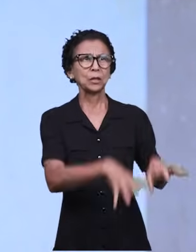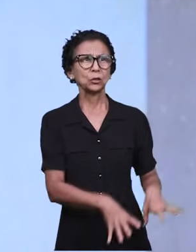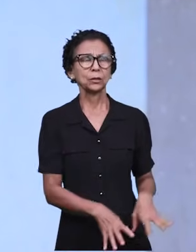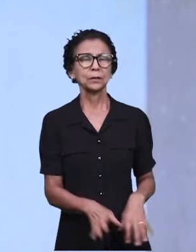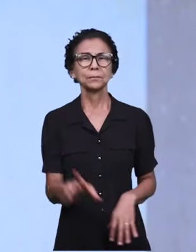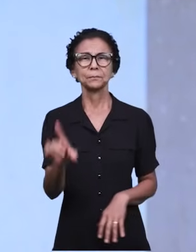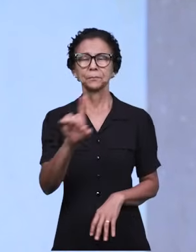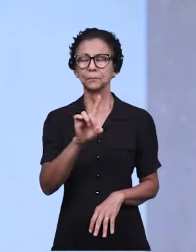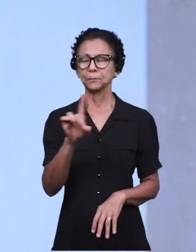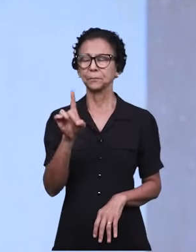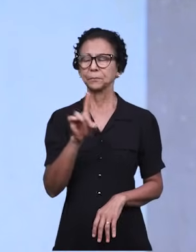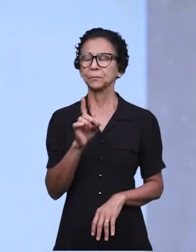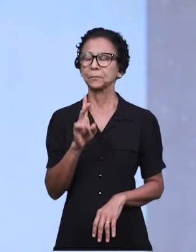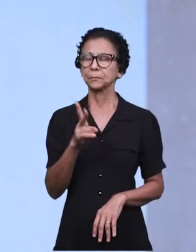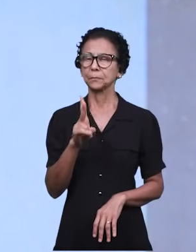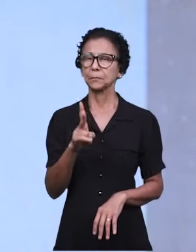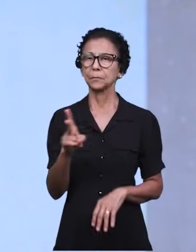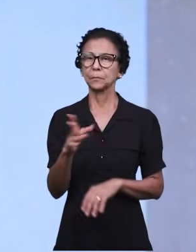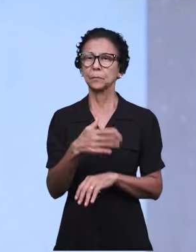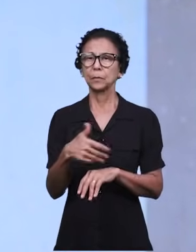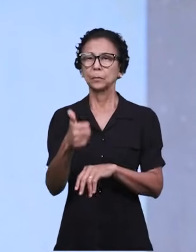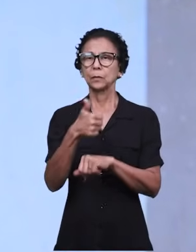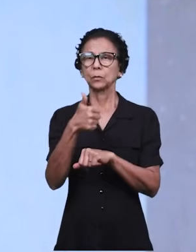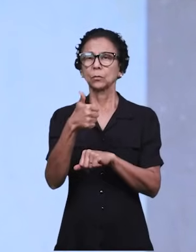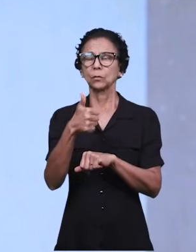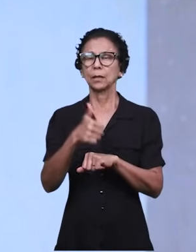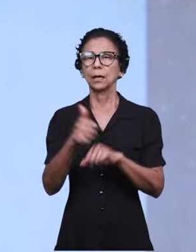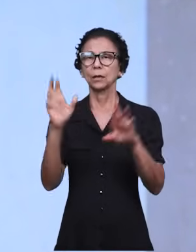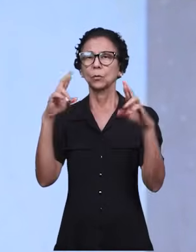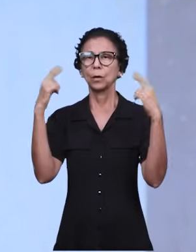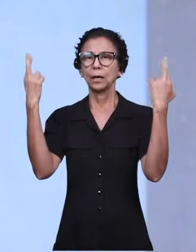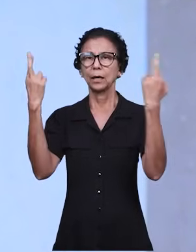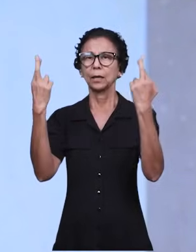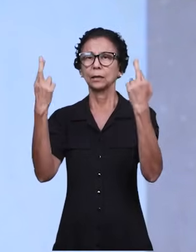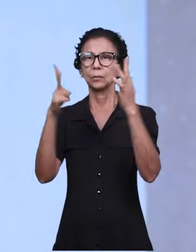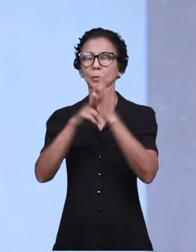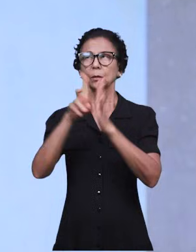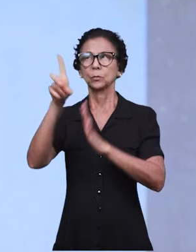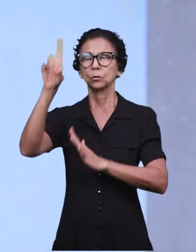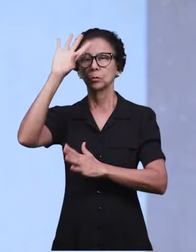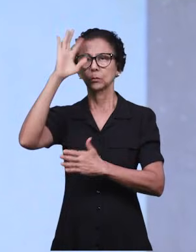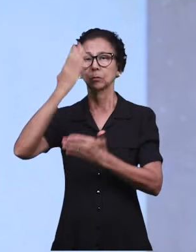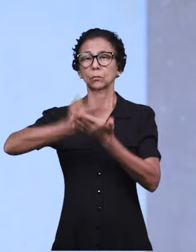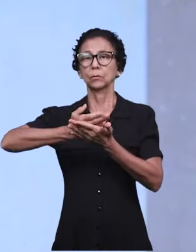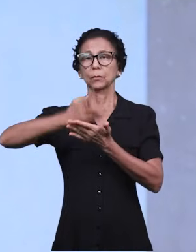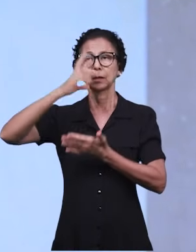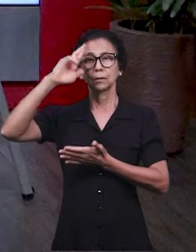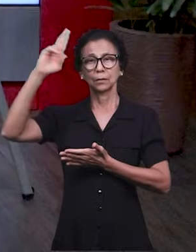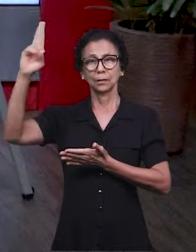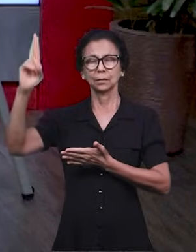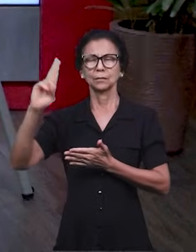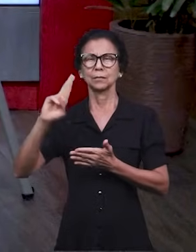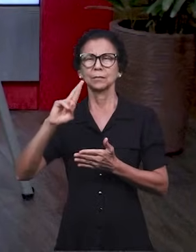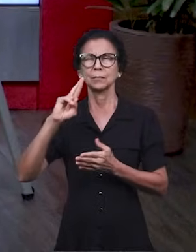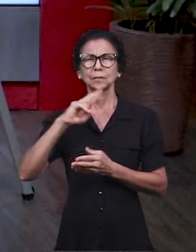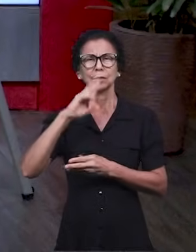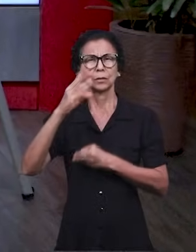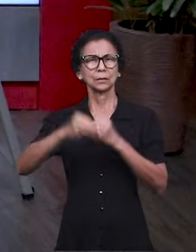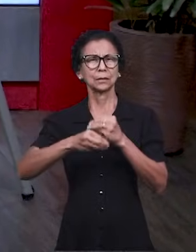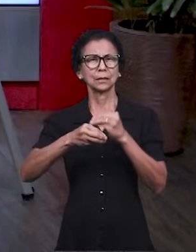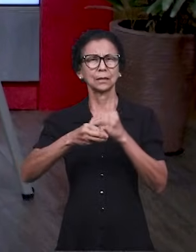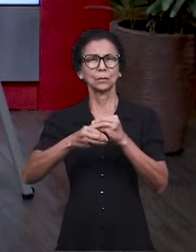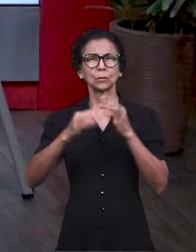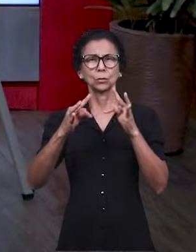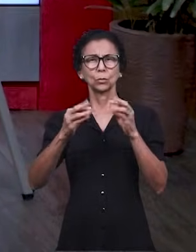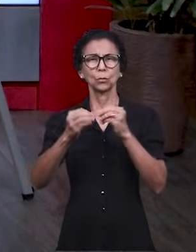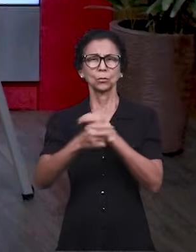sempre disposto a buscar, em primeiro lugar, o reino. Muito e bom. Confiar no Senhor que as demais coisas serão acrescentadas.